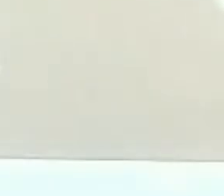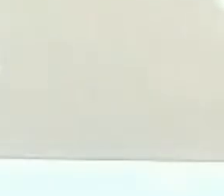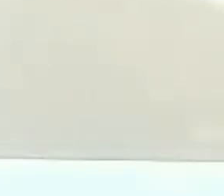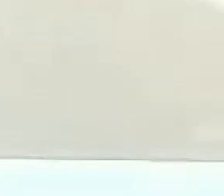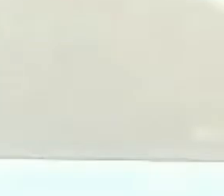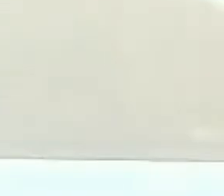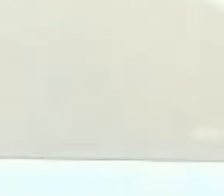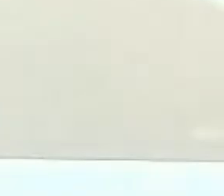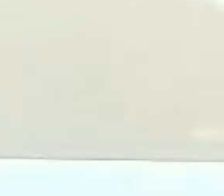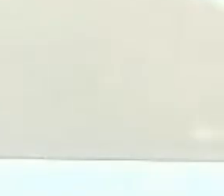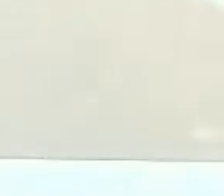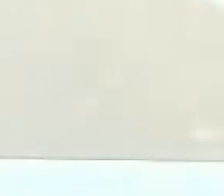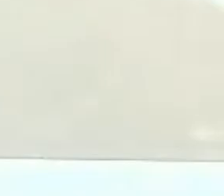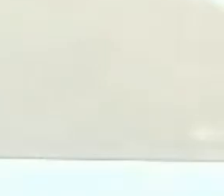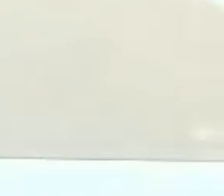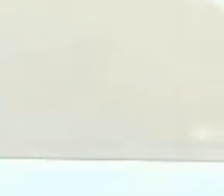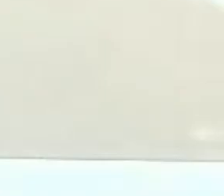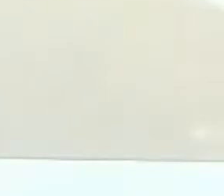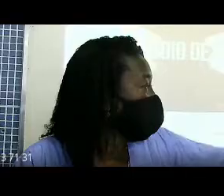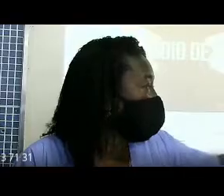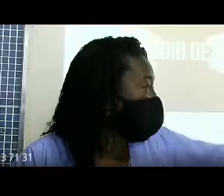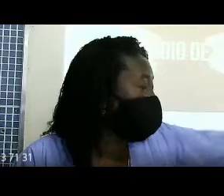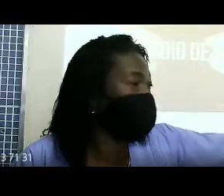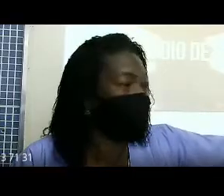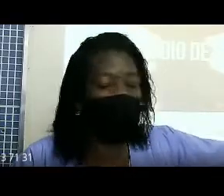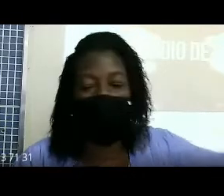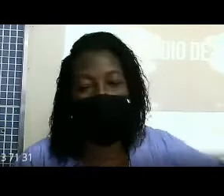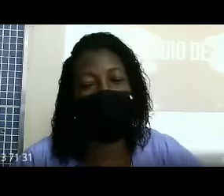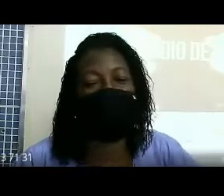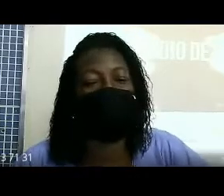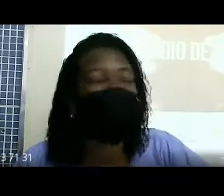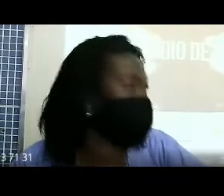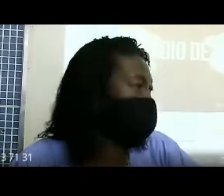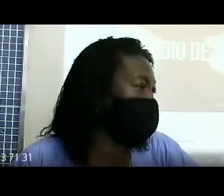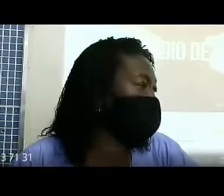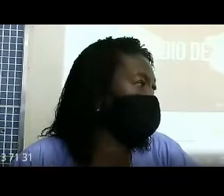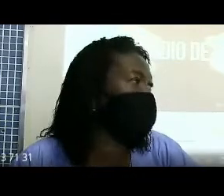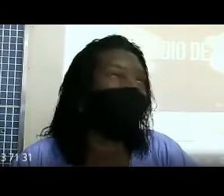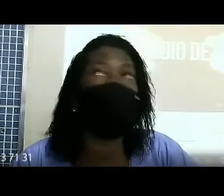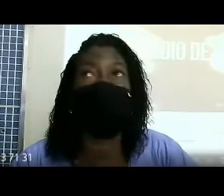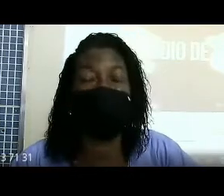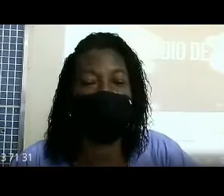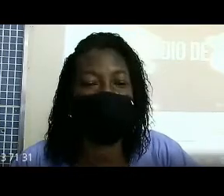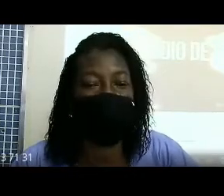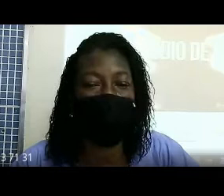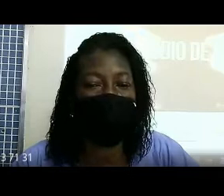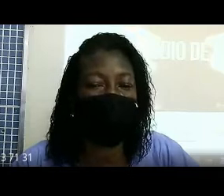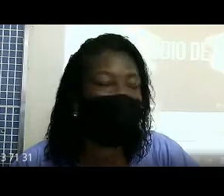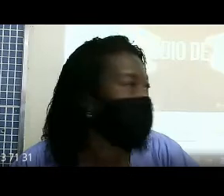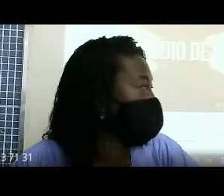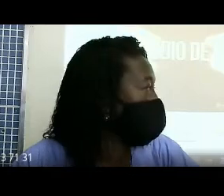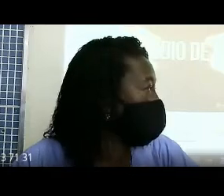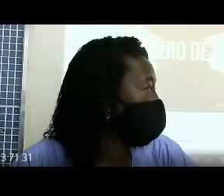Pedro, meu amor, fecha a porta. Oh, a porta não. A porta-luz. Pode fechar até encostar um pouquinho a porta, o ventilador tá